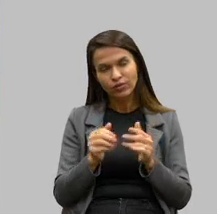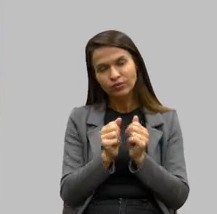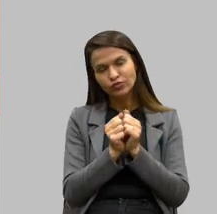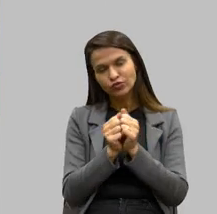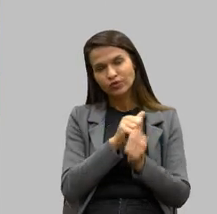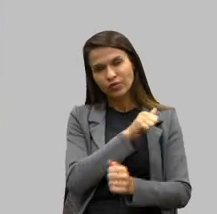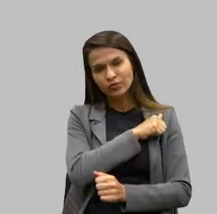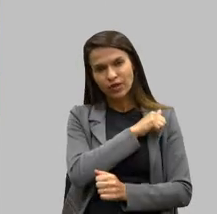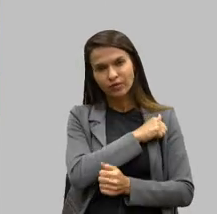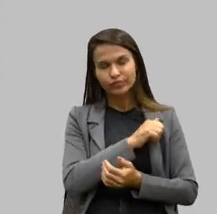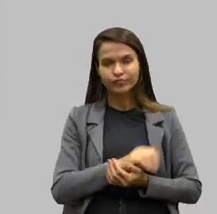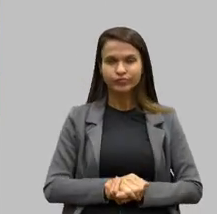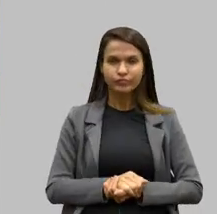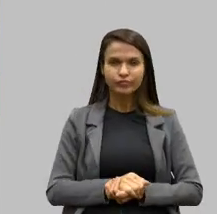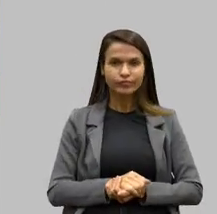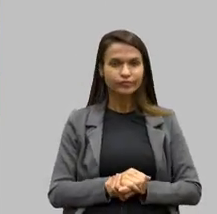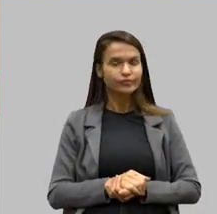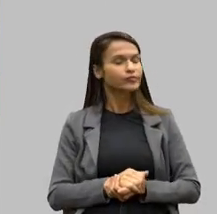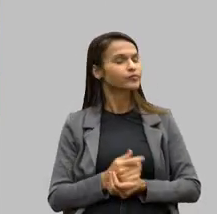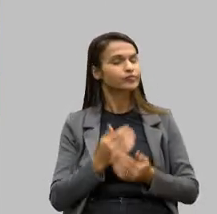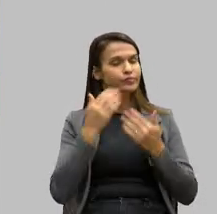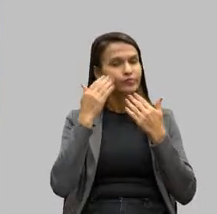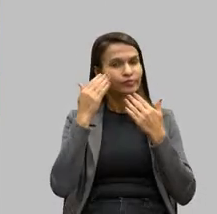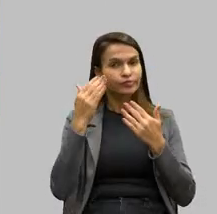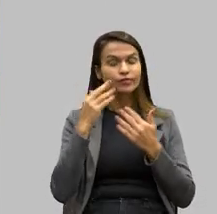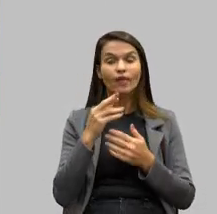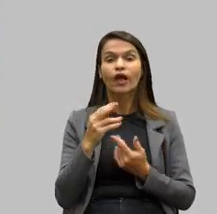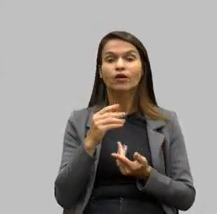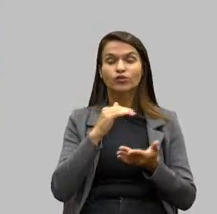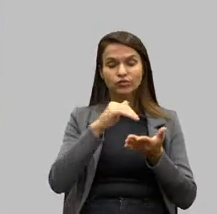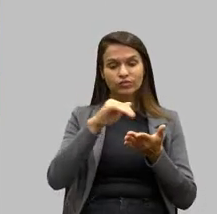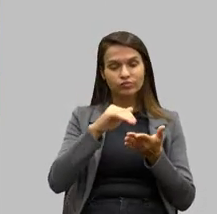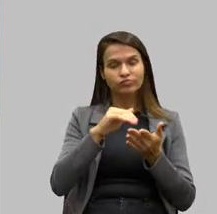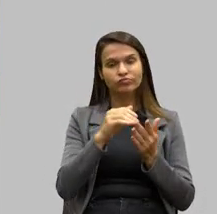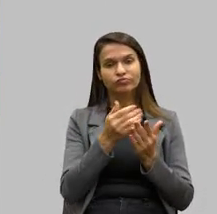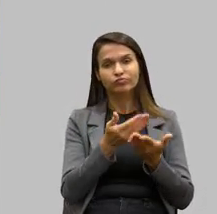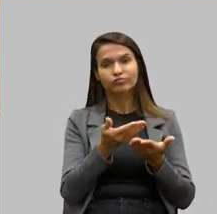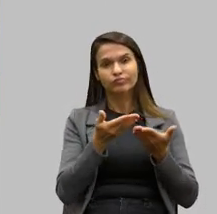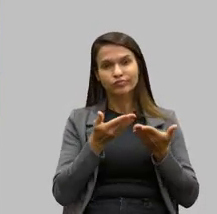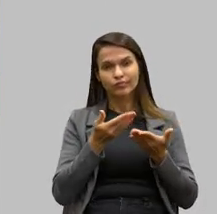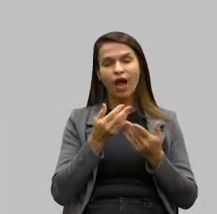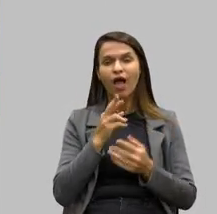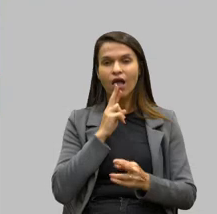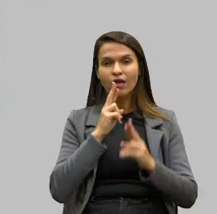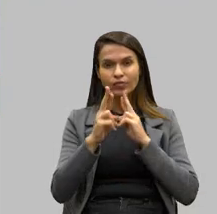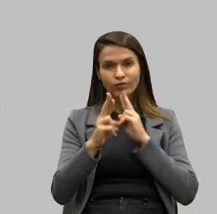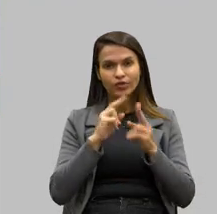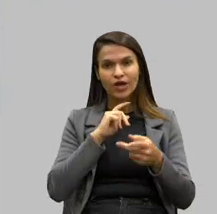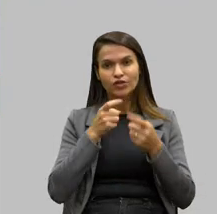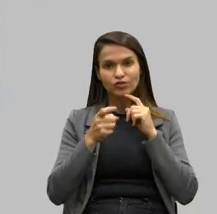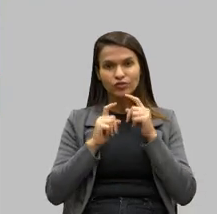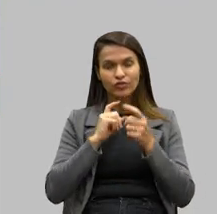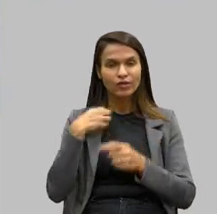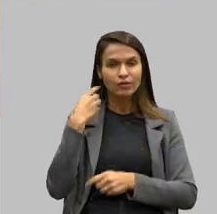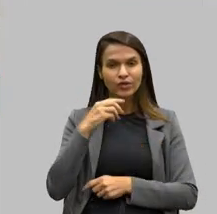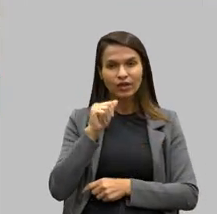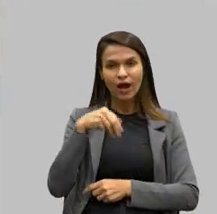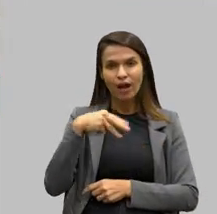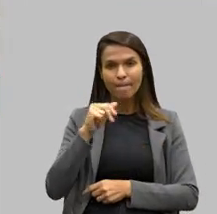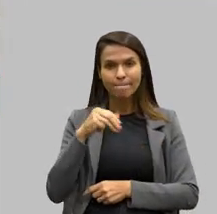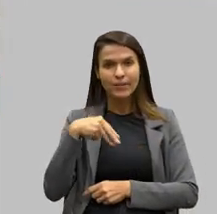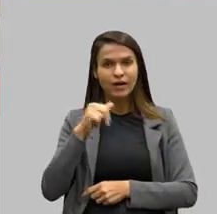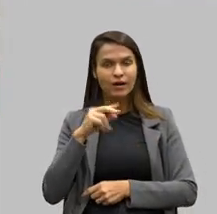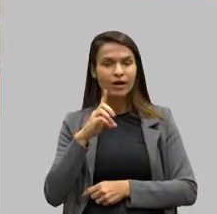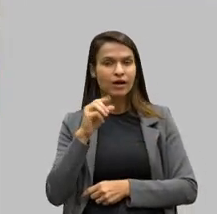A palavra ao secretário para responder os questionamentos da deputada Amanda. Agradeço, deputada. Primeiramente,